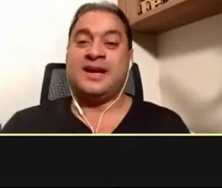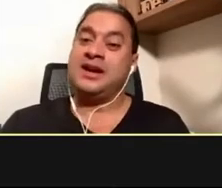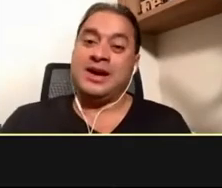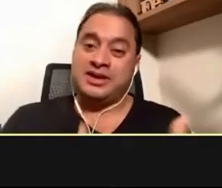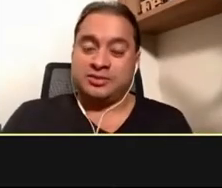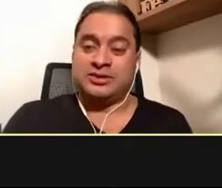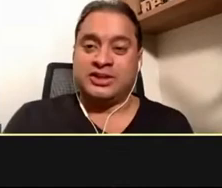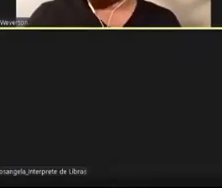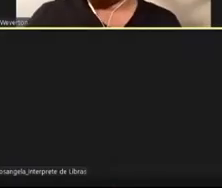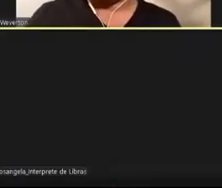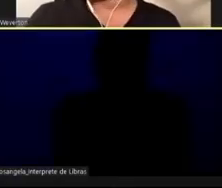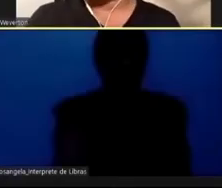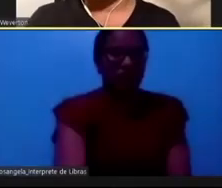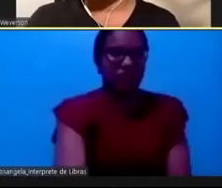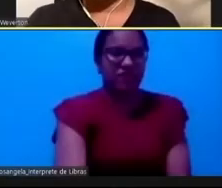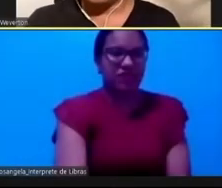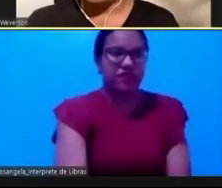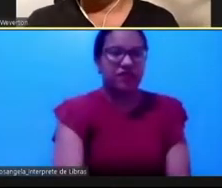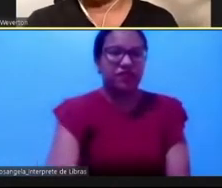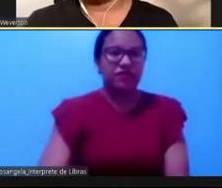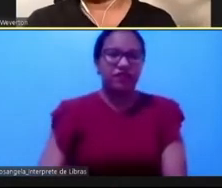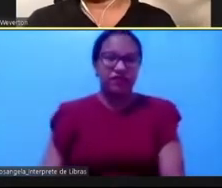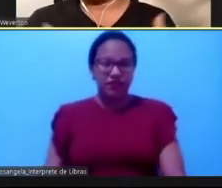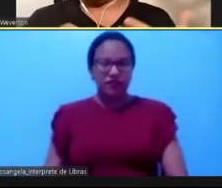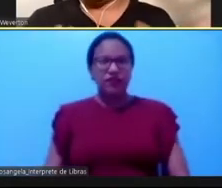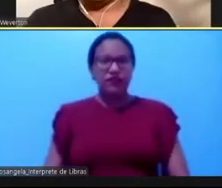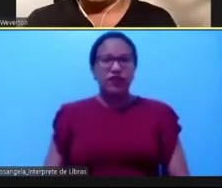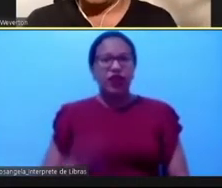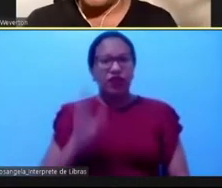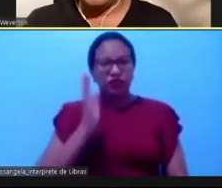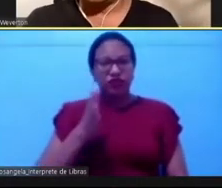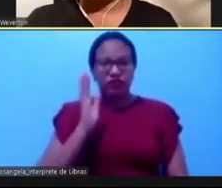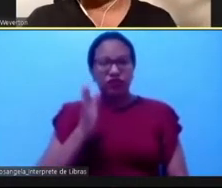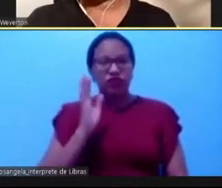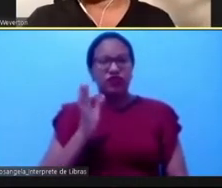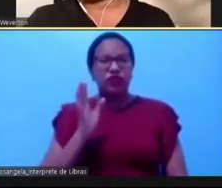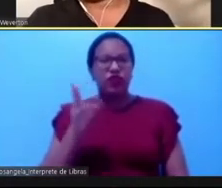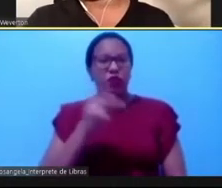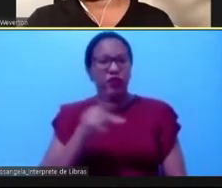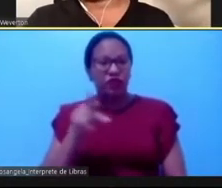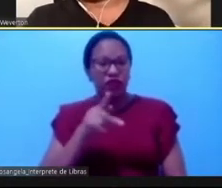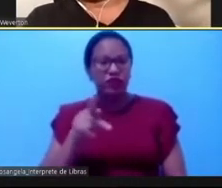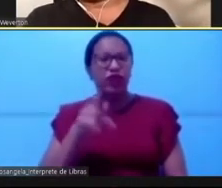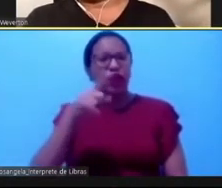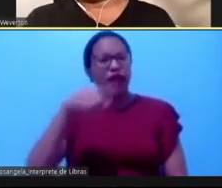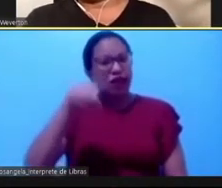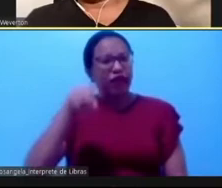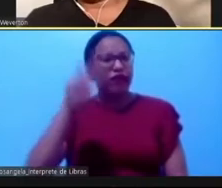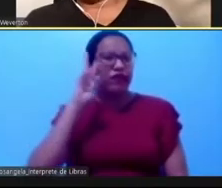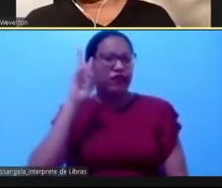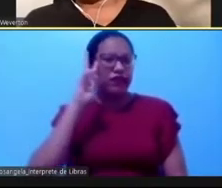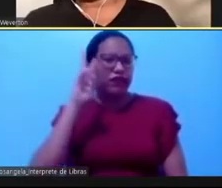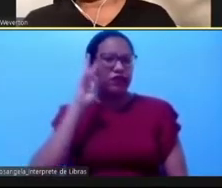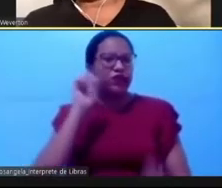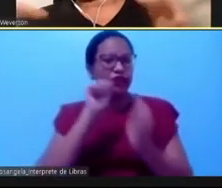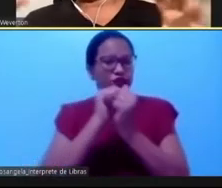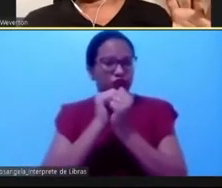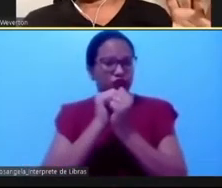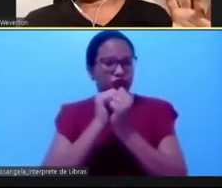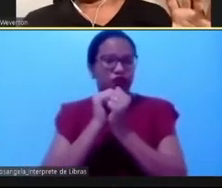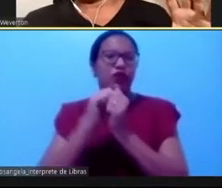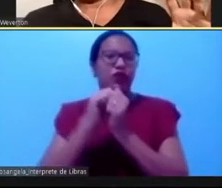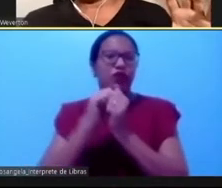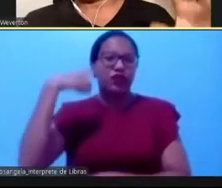lembrar, ele não era estudante na época, ele já era professor, mas ele lembra muito bem, junto com o deputado Inácio, era a